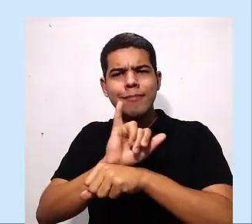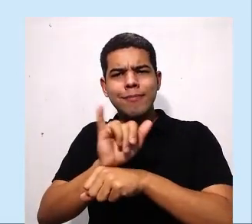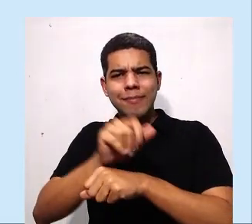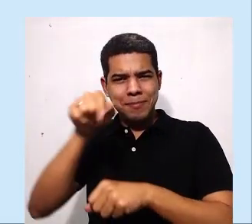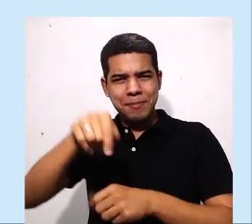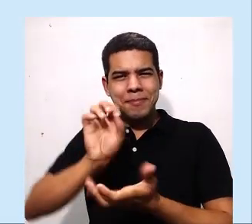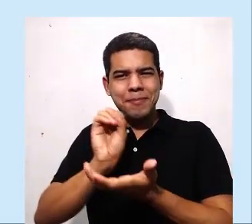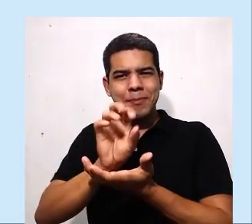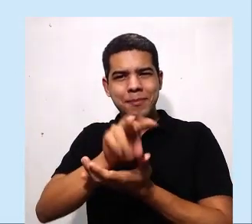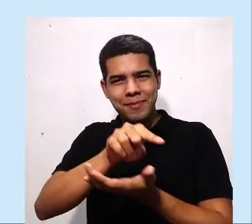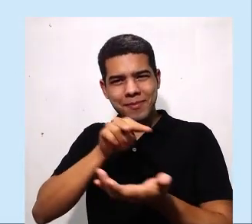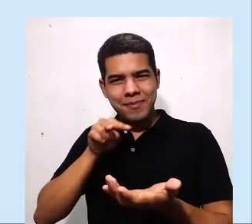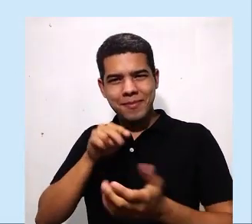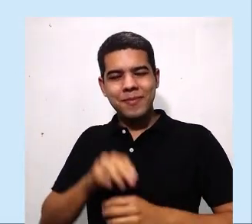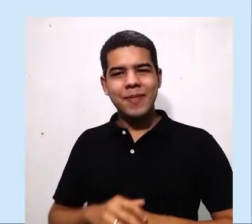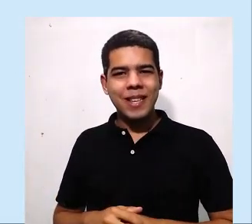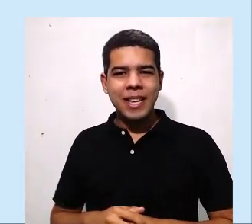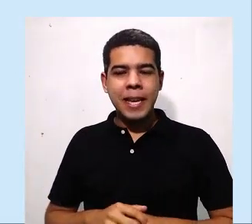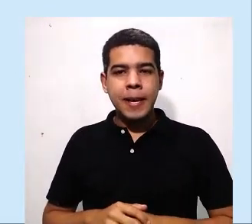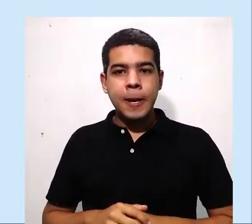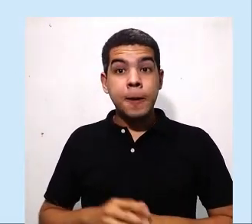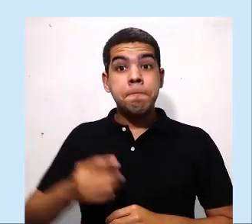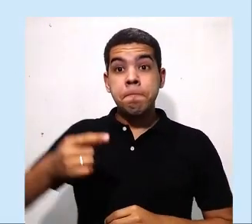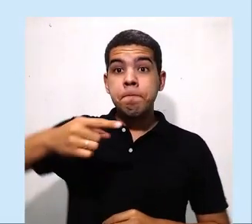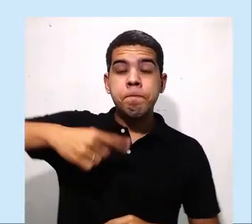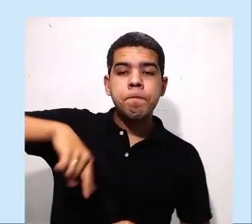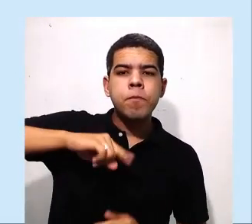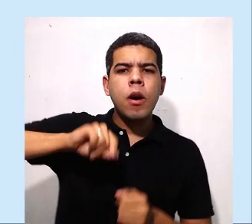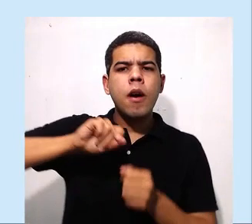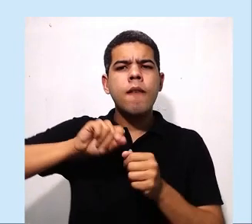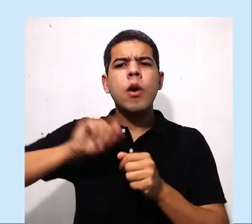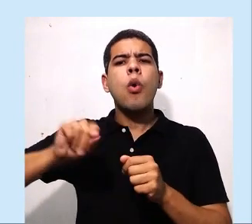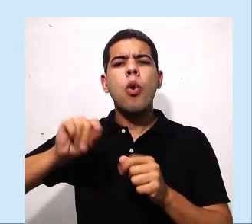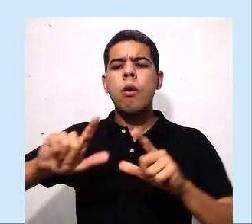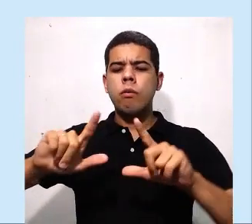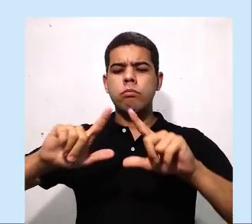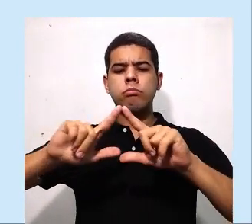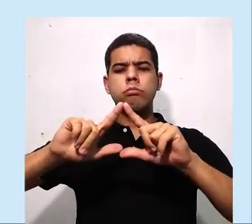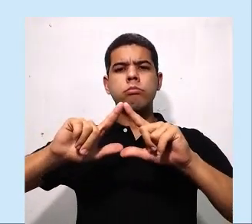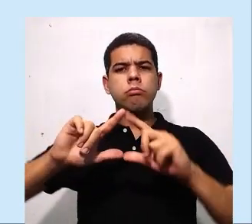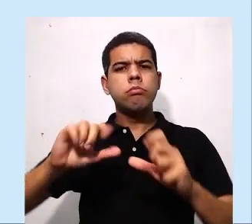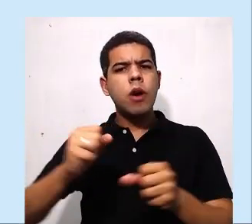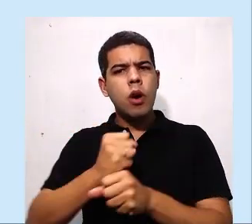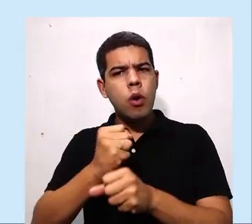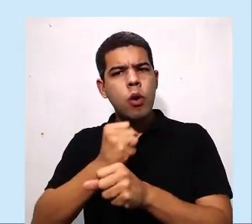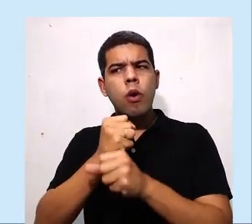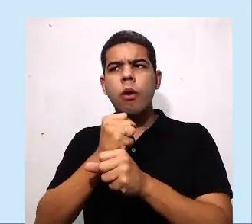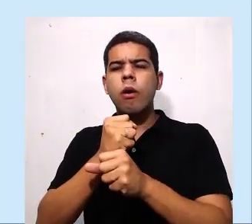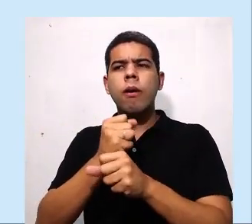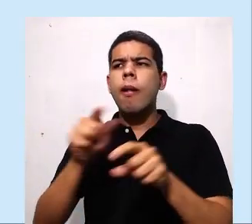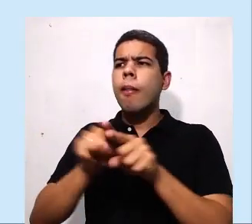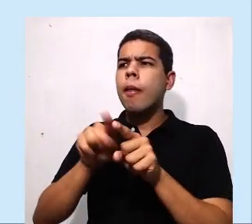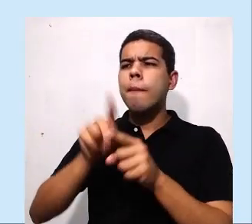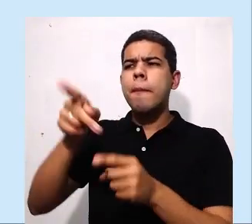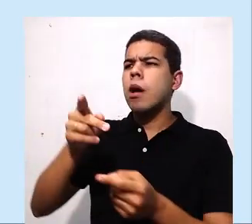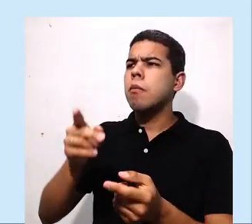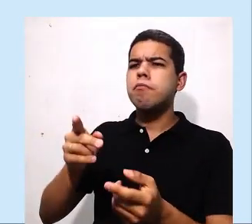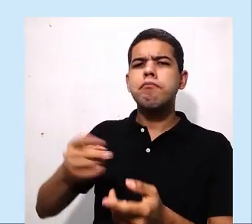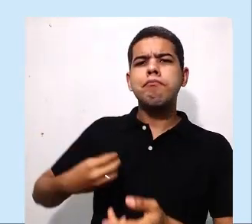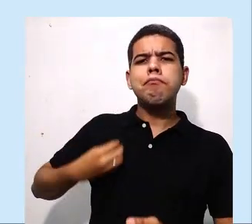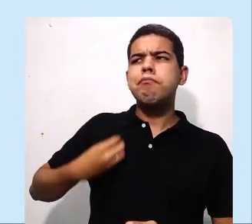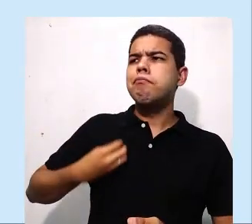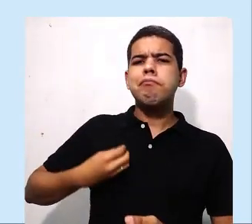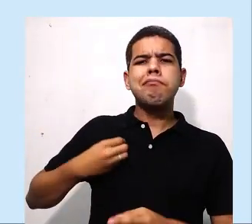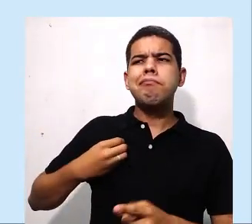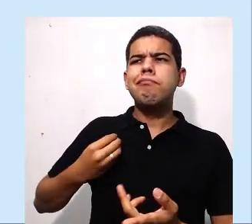canal, no Educa PE. Beleza? Hoje iremos fazer o seguinte, triângulos, construção, condição de resistência